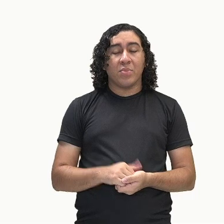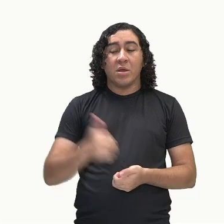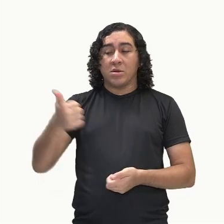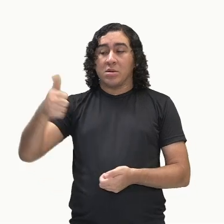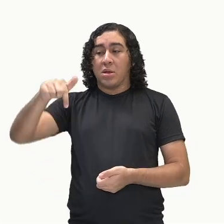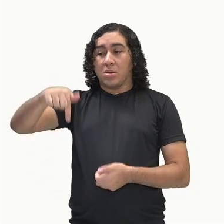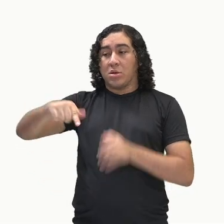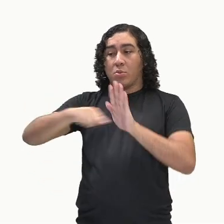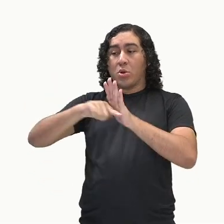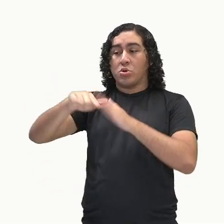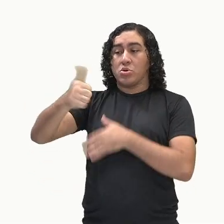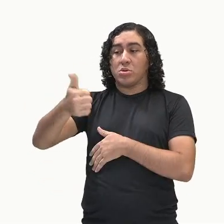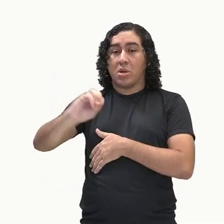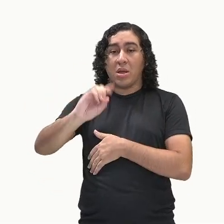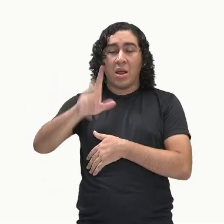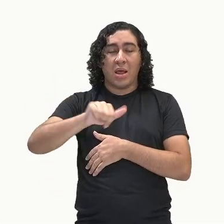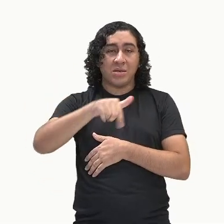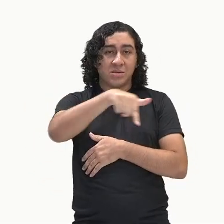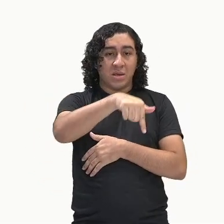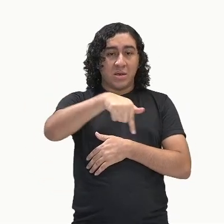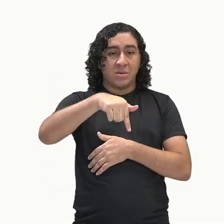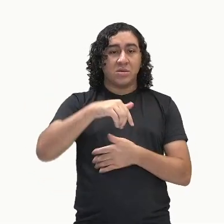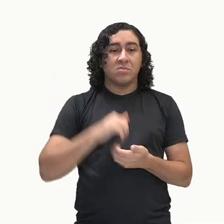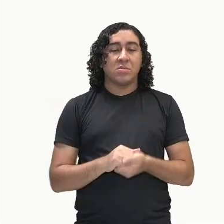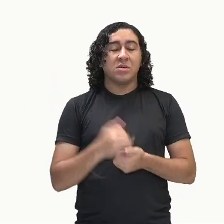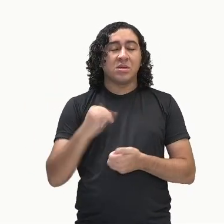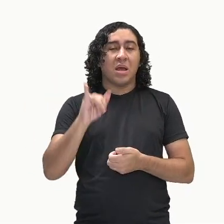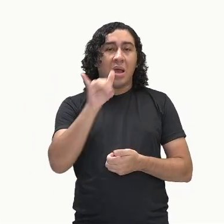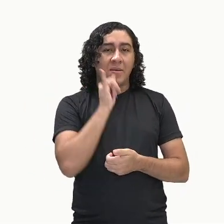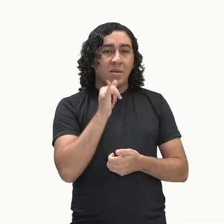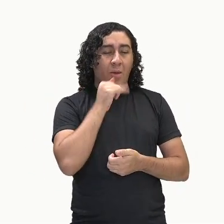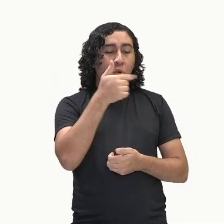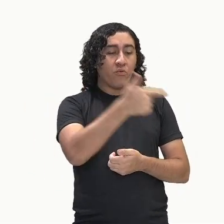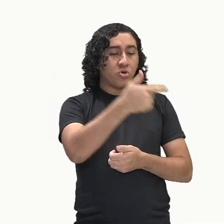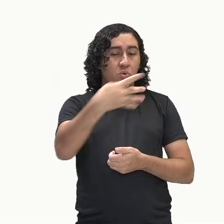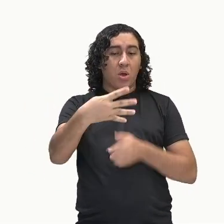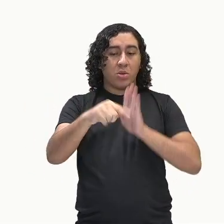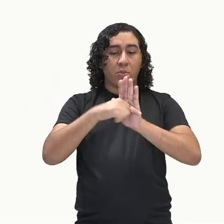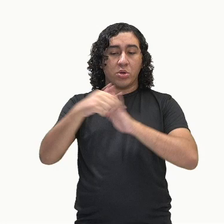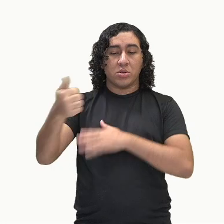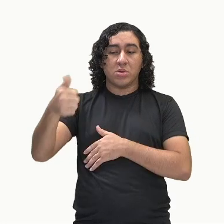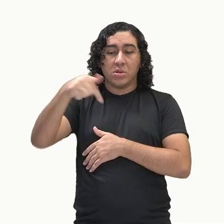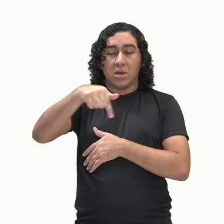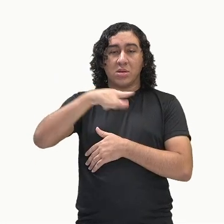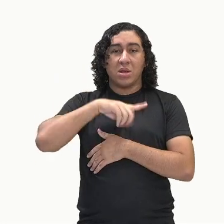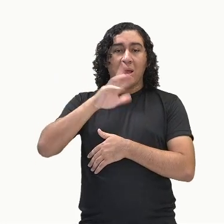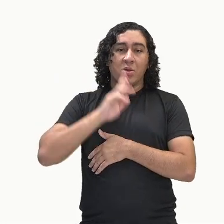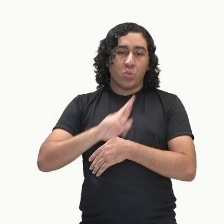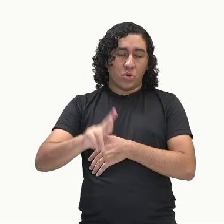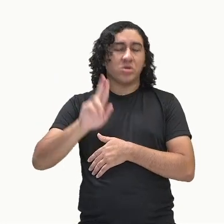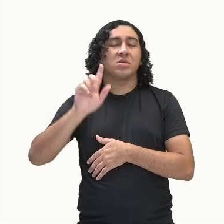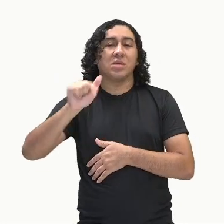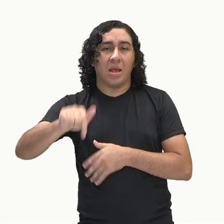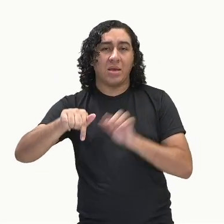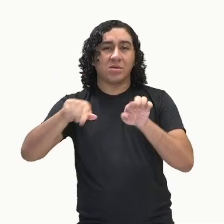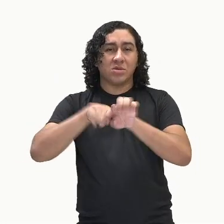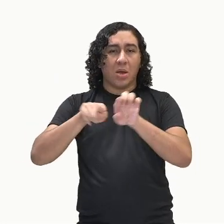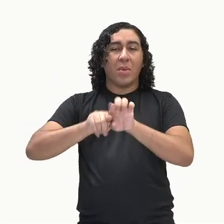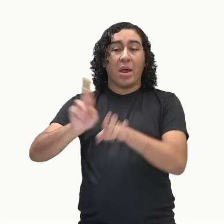10, vai dar 7. Se eu pegar 24 menos 17, vai dar os mesmos 7,